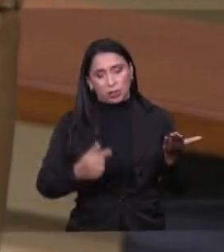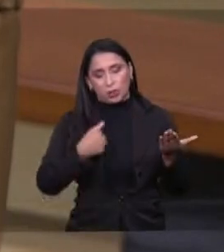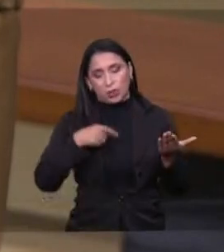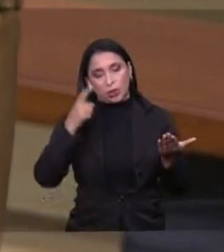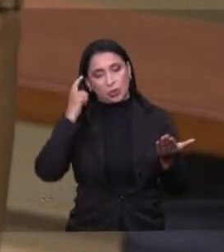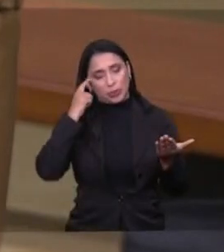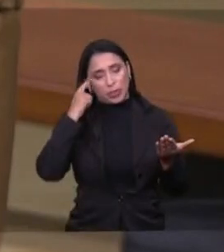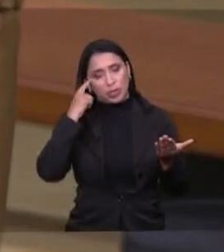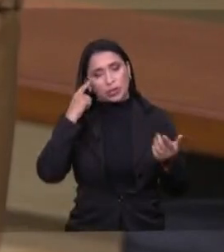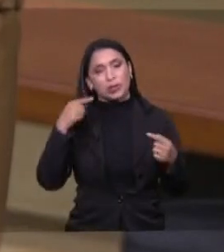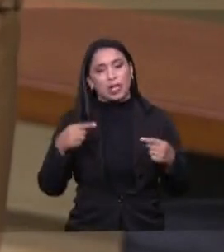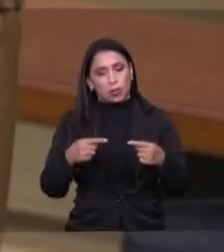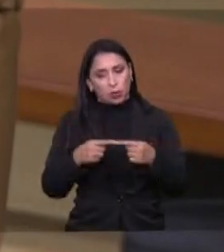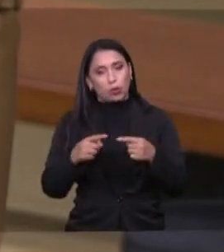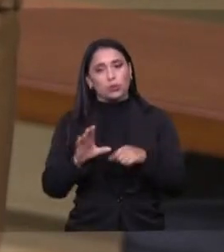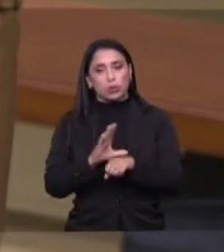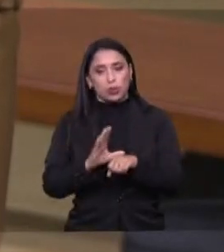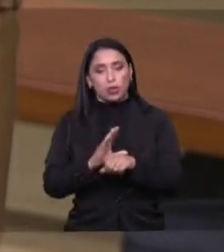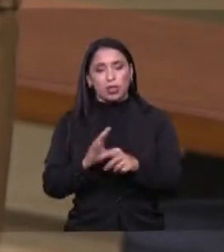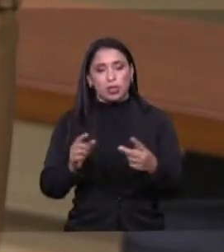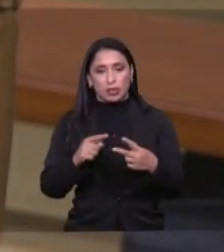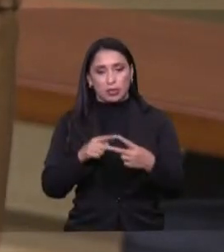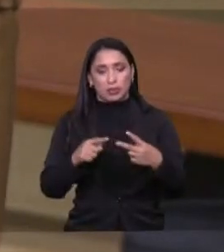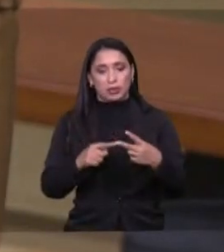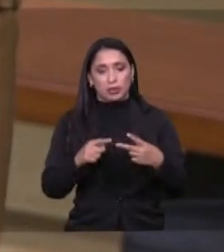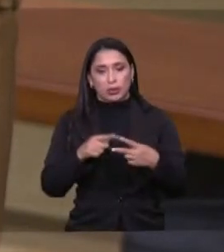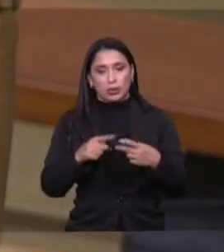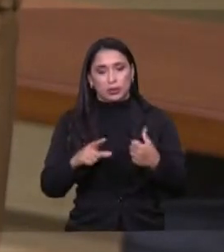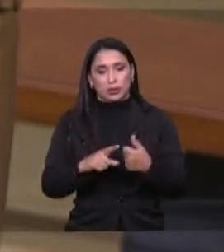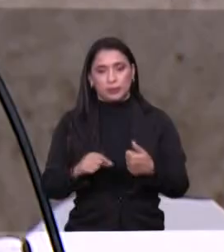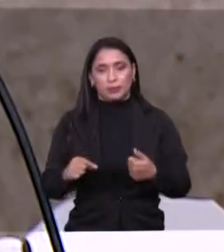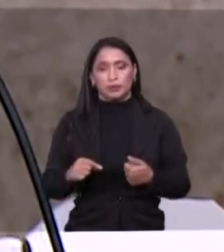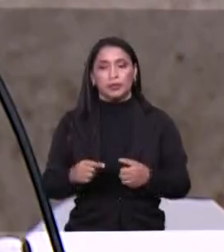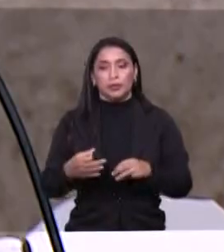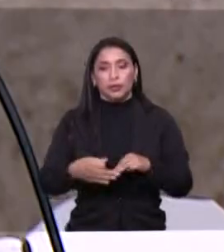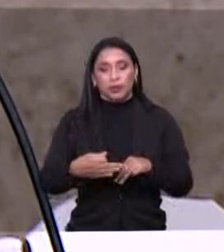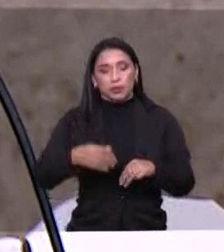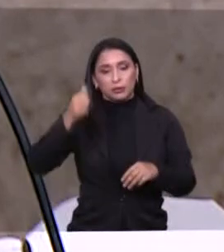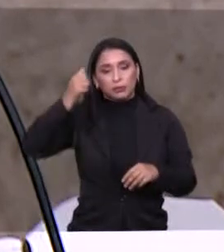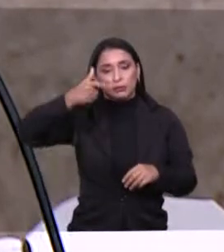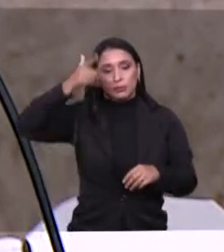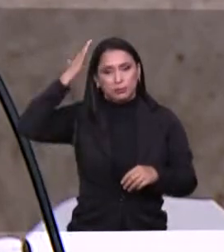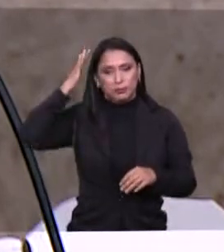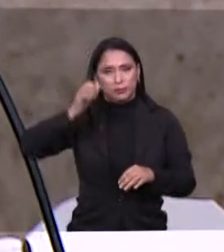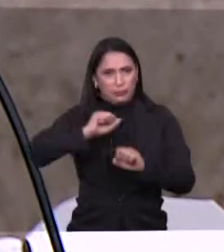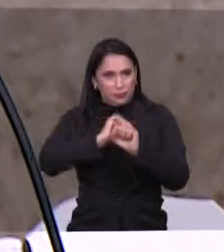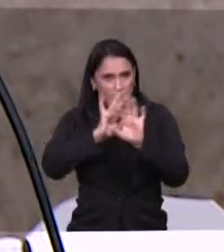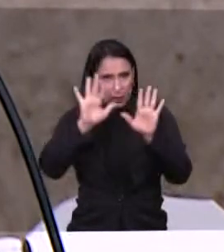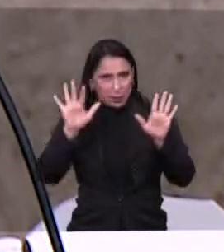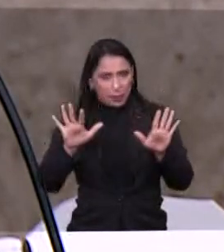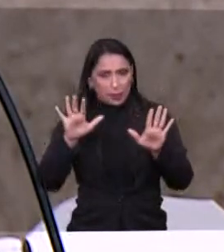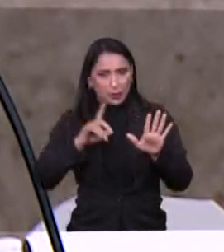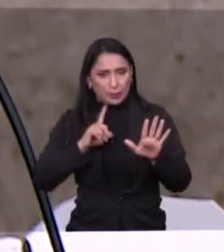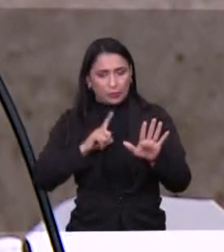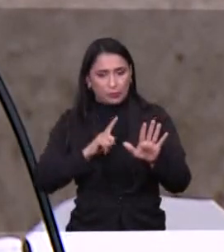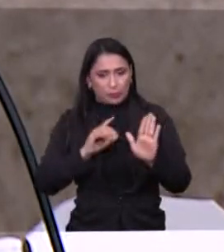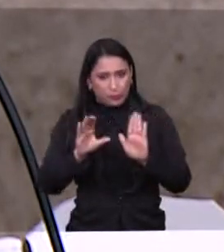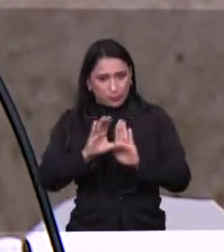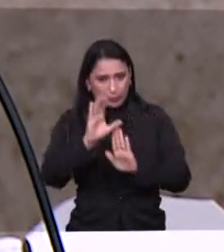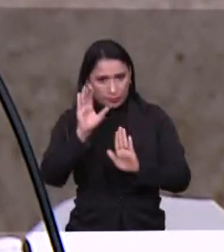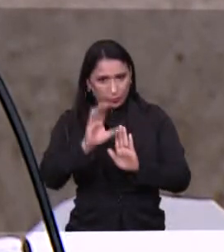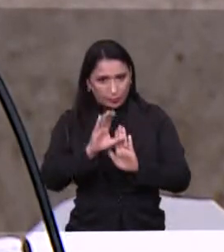constitucionais. Eu declaro a constitucionalidade de ambos. Ministro Alexandre, só para ficar bem claro, com relação ao